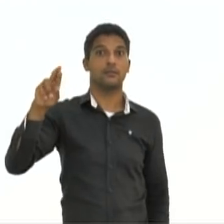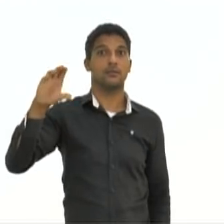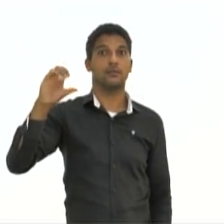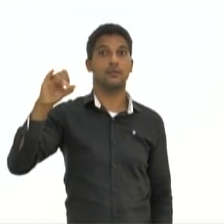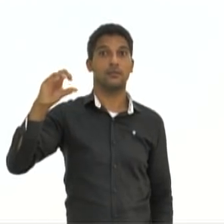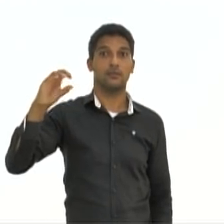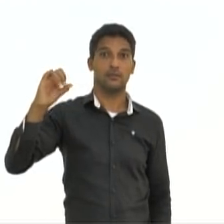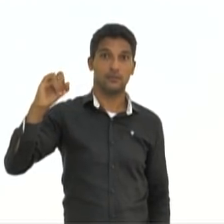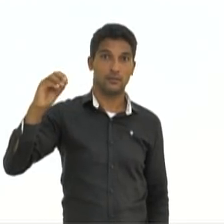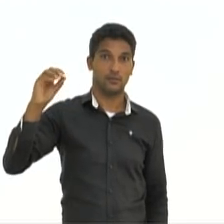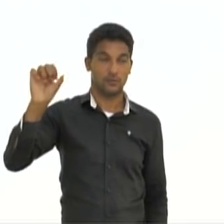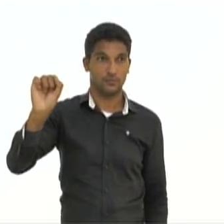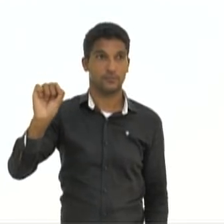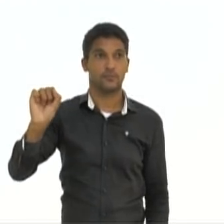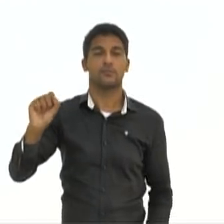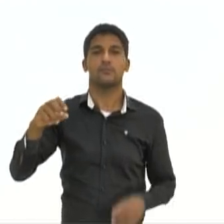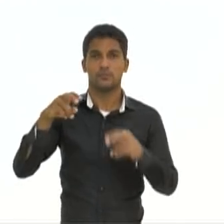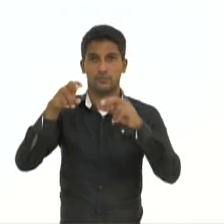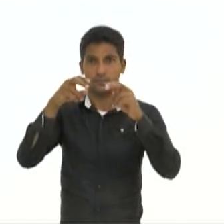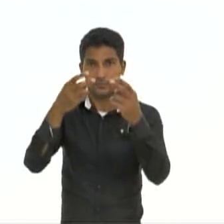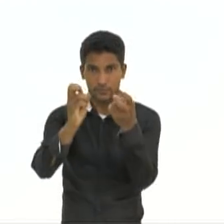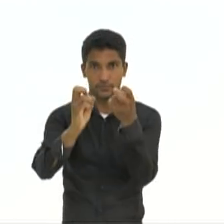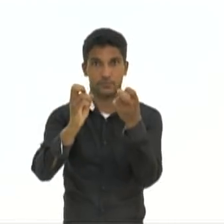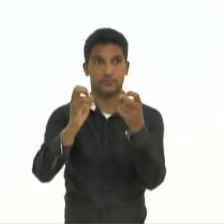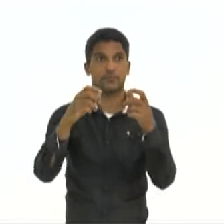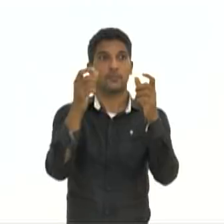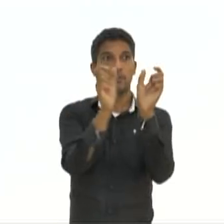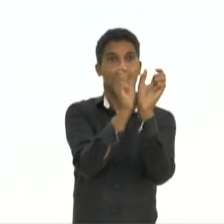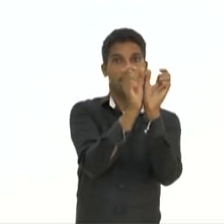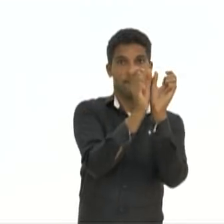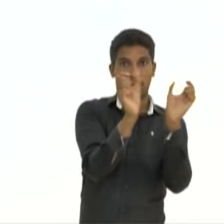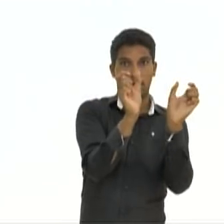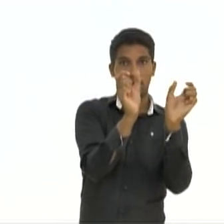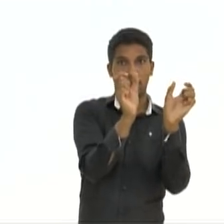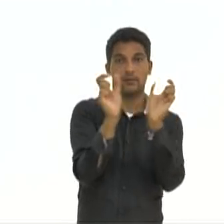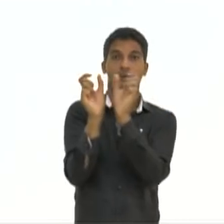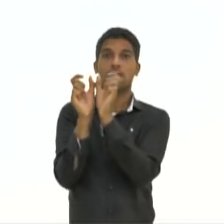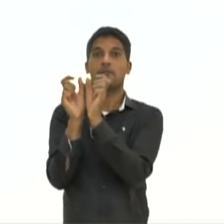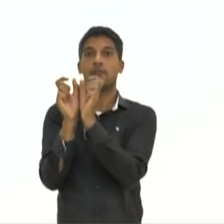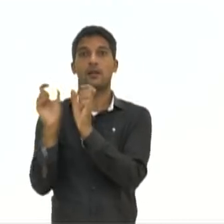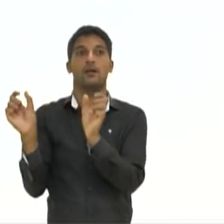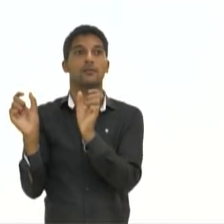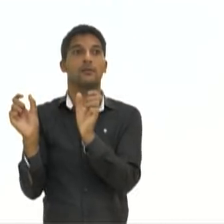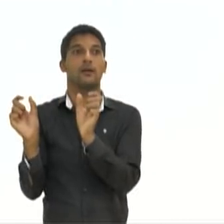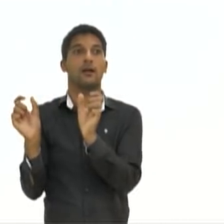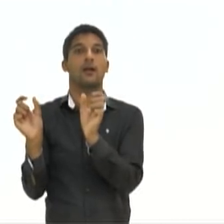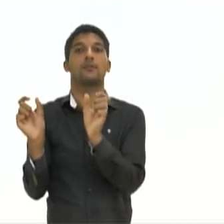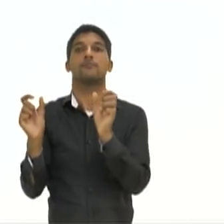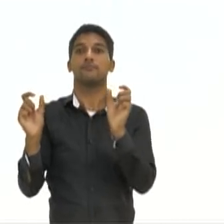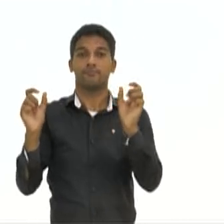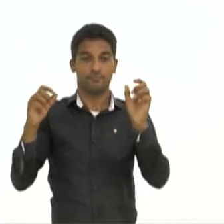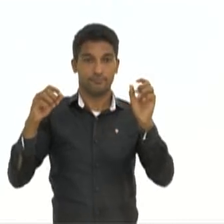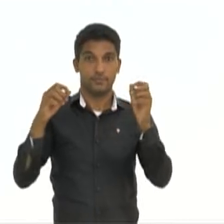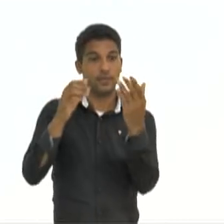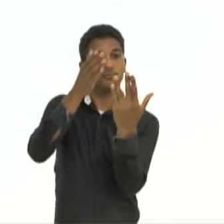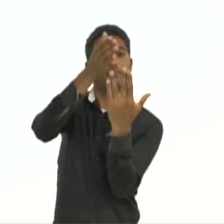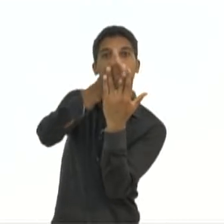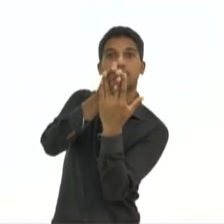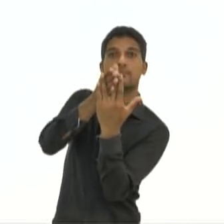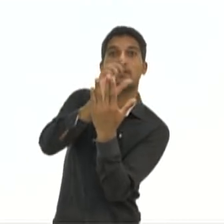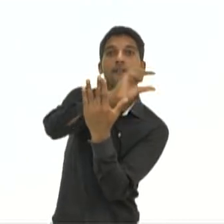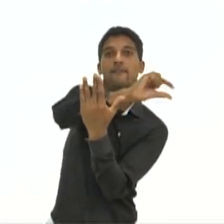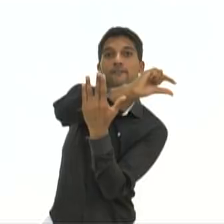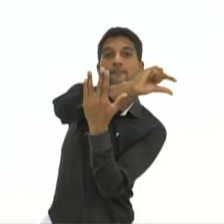que soma 2 ações, né? Soma ali as 2 orações também dos verbos, que são os verbos, né? Ler e fazer. Qual que é